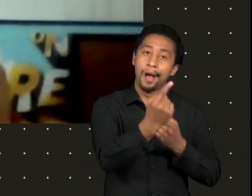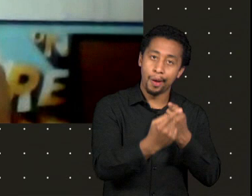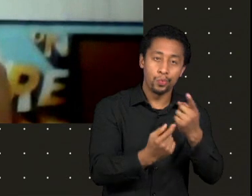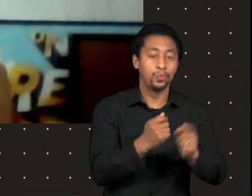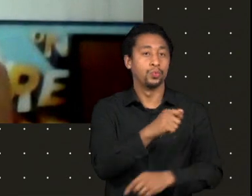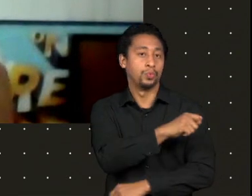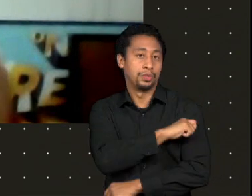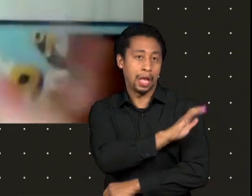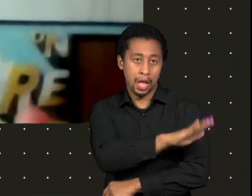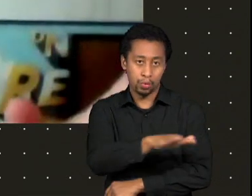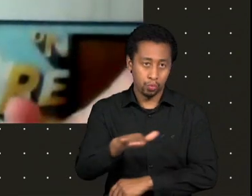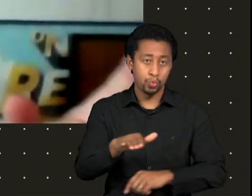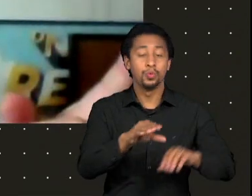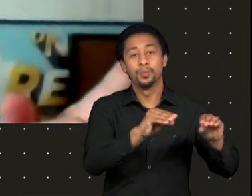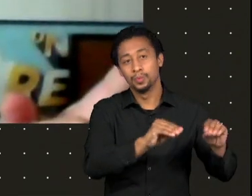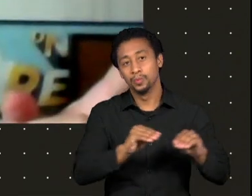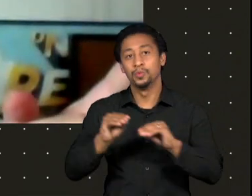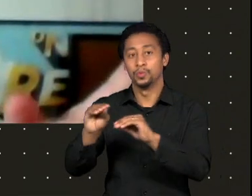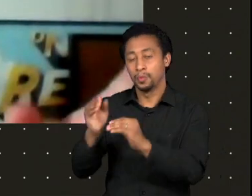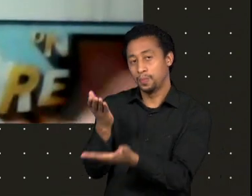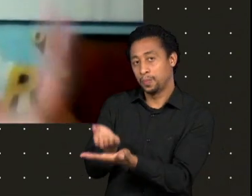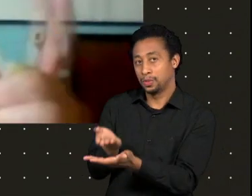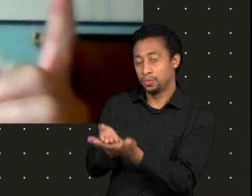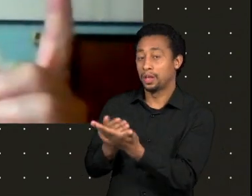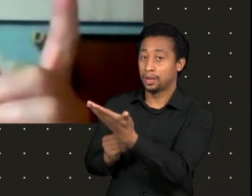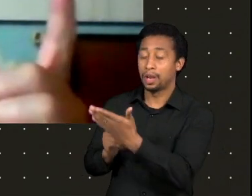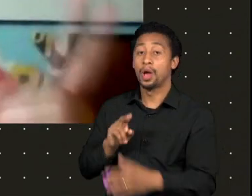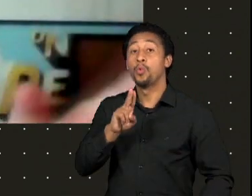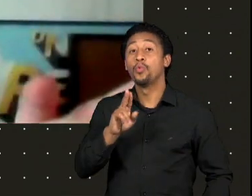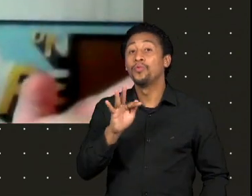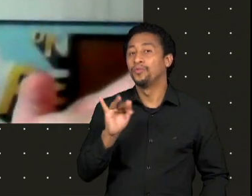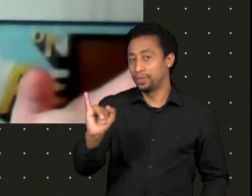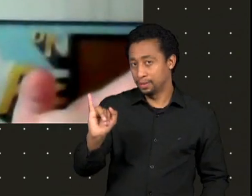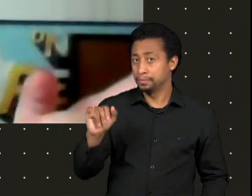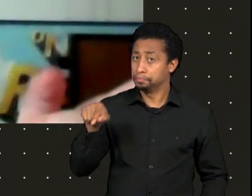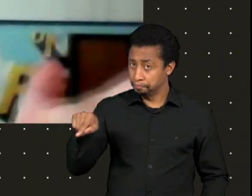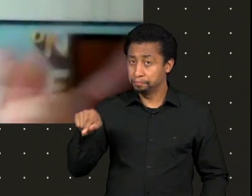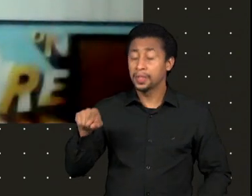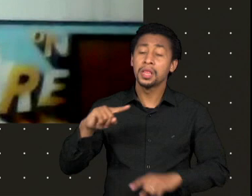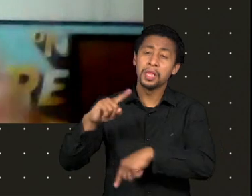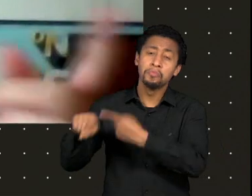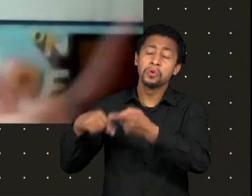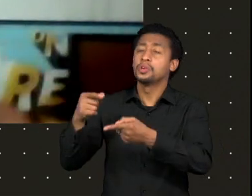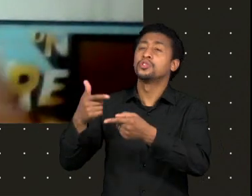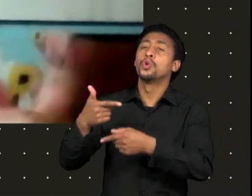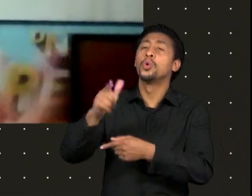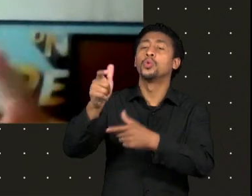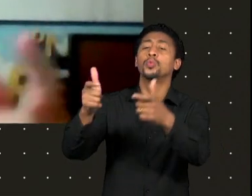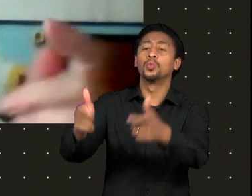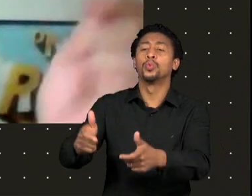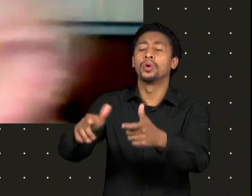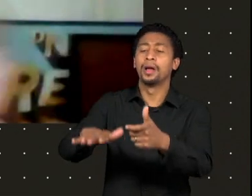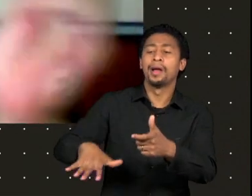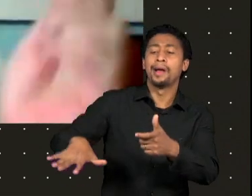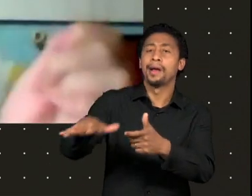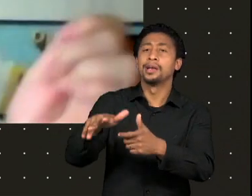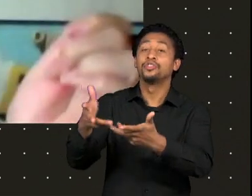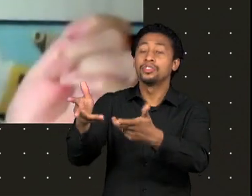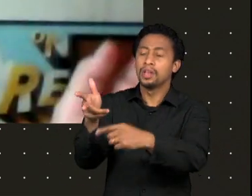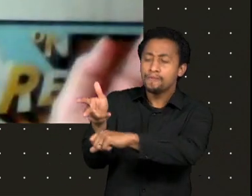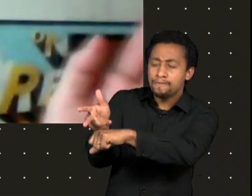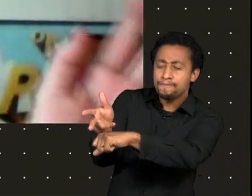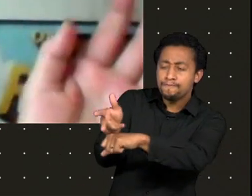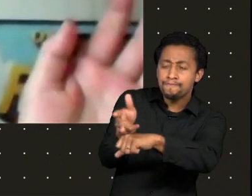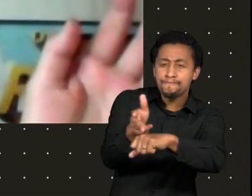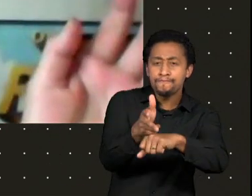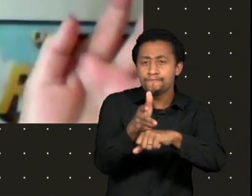para Pirinópolis para documentar aquela festa da Cavalhada.